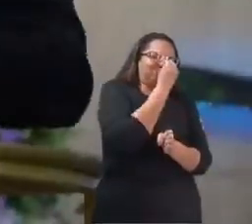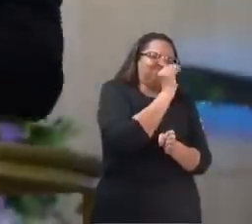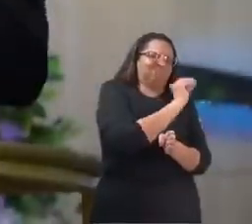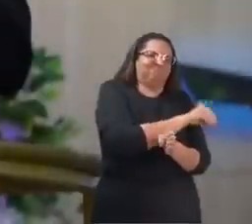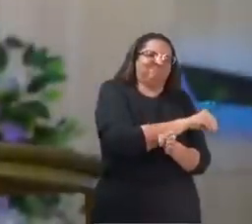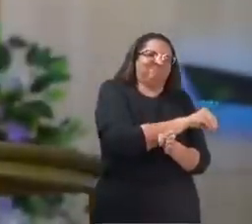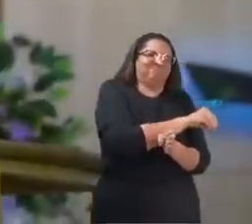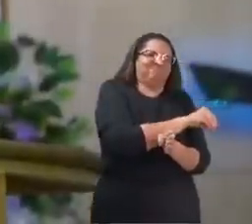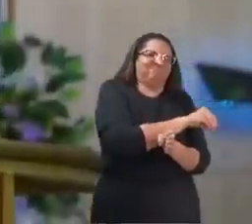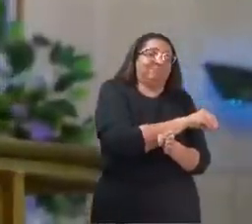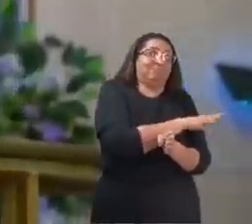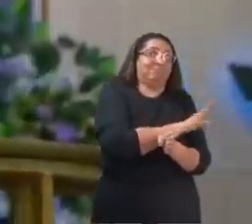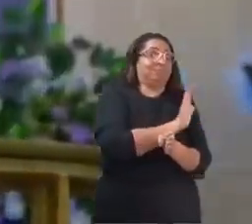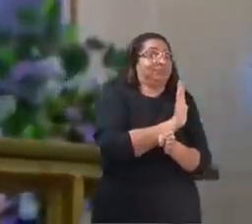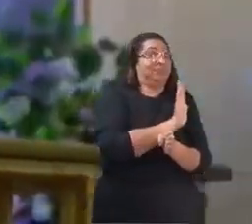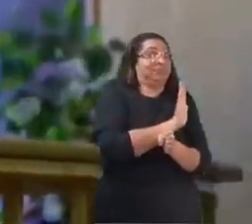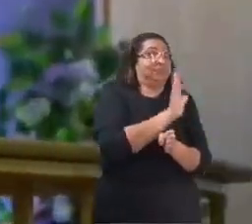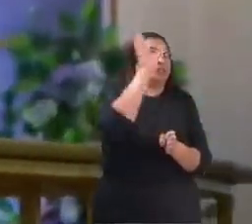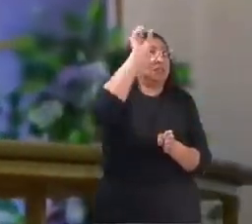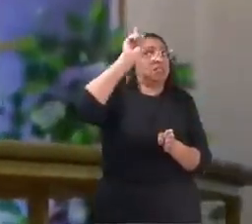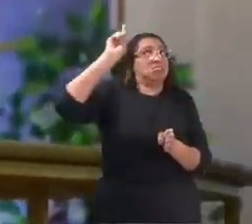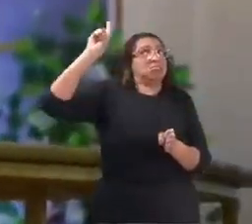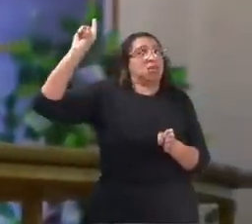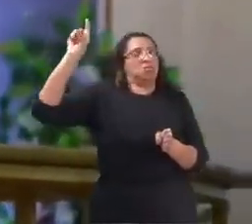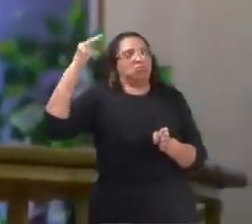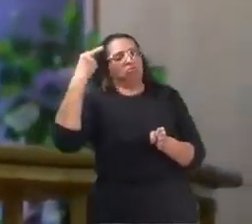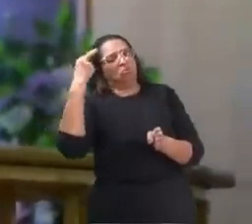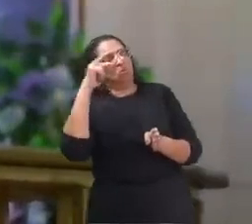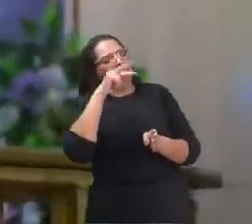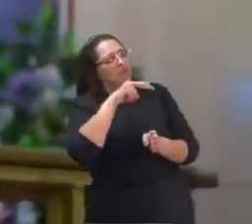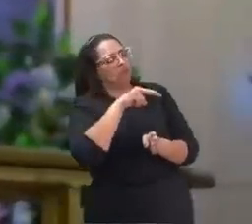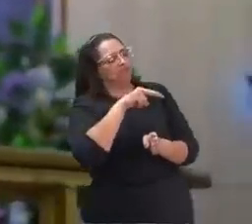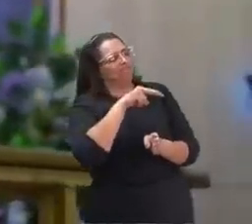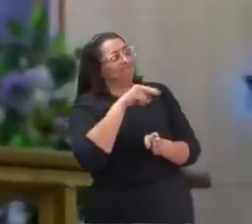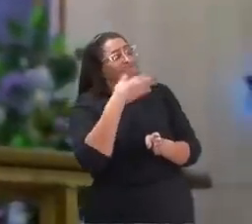Aí resolve Deus investir o melhor que ele tem.